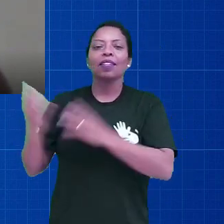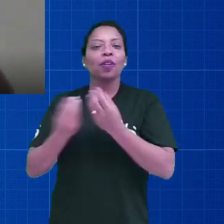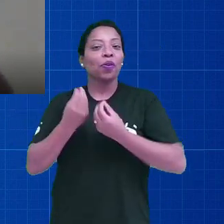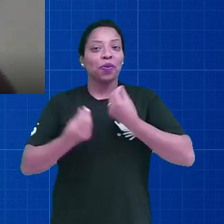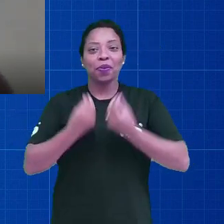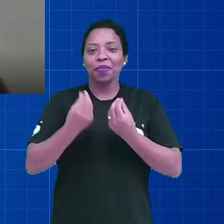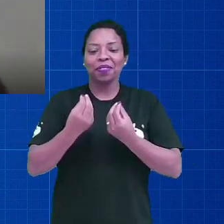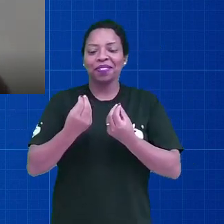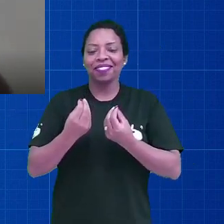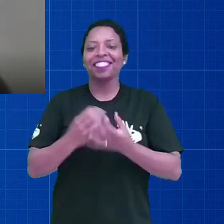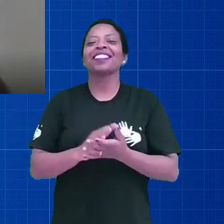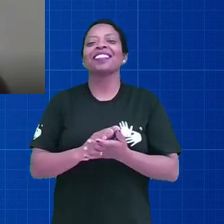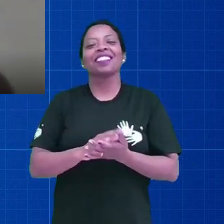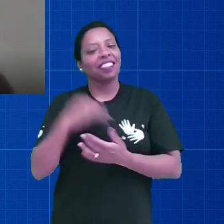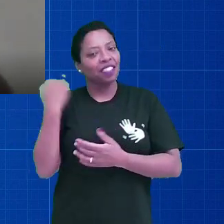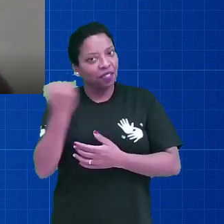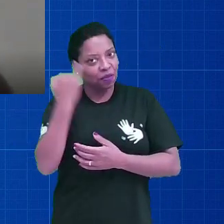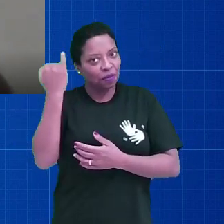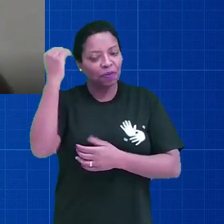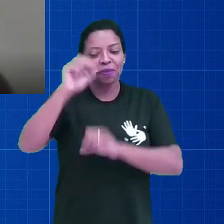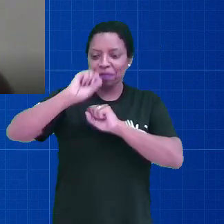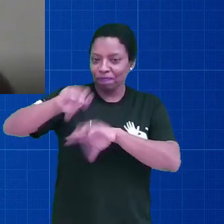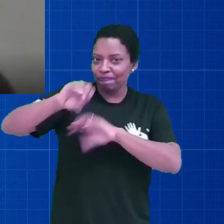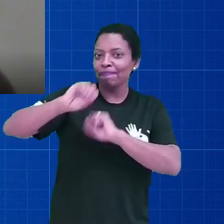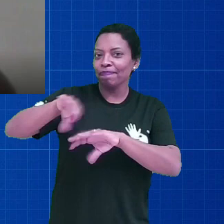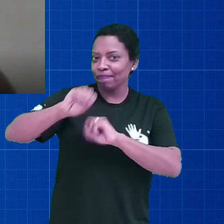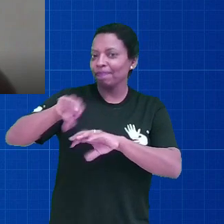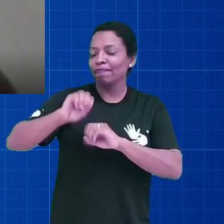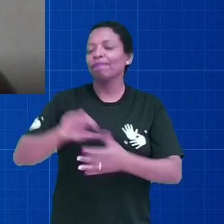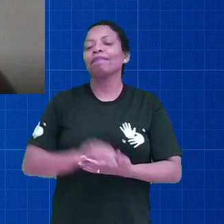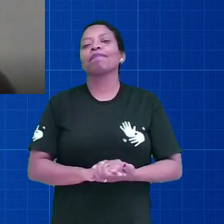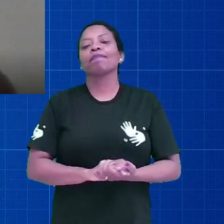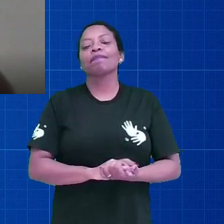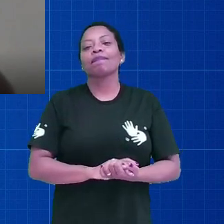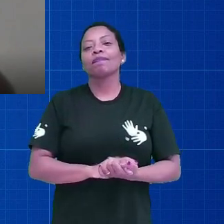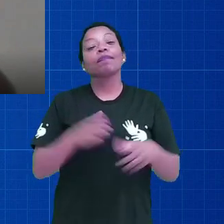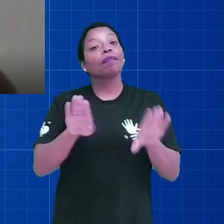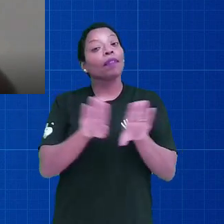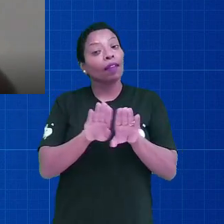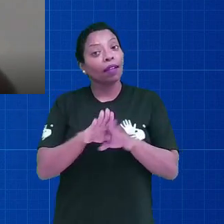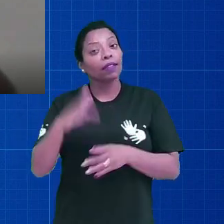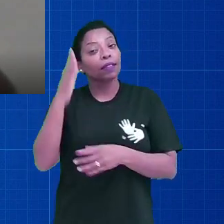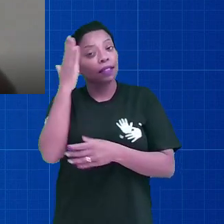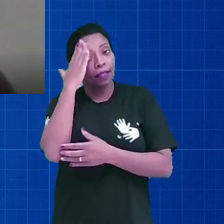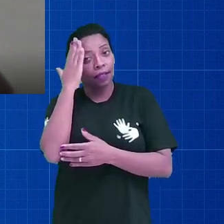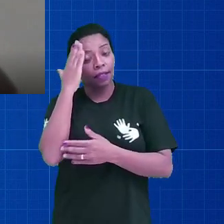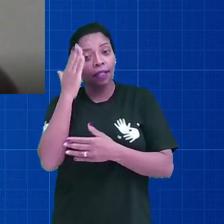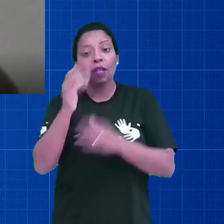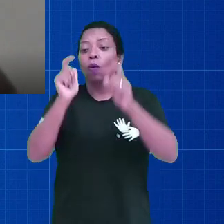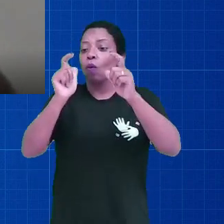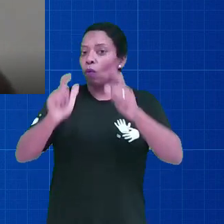da educação ambiental é uma questão muito forte, né, no trabalho. Saber, principalmente,